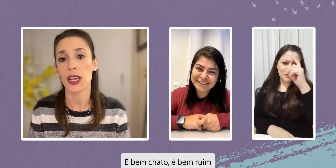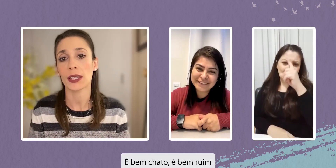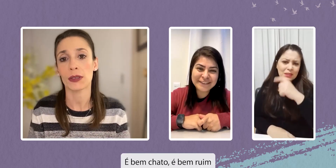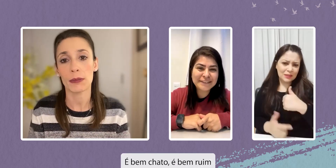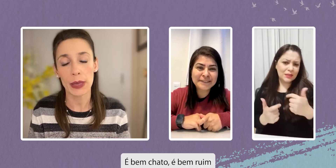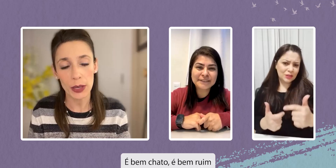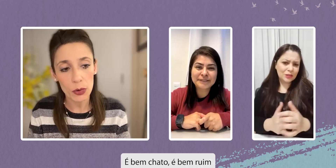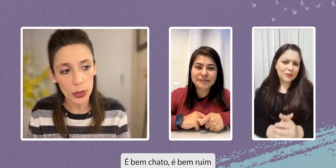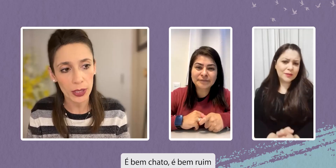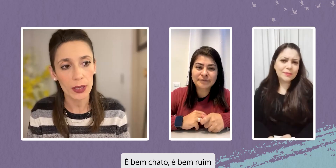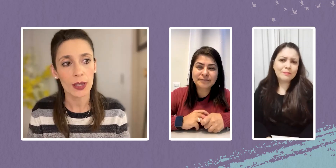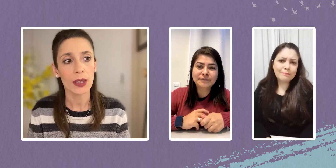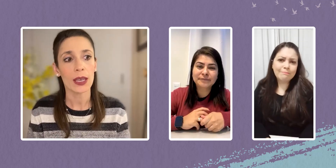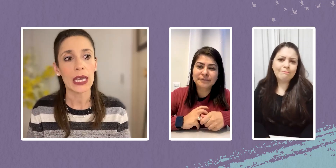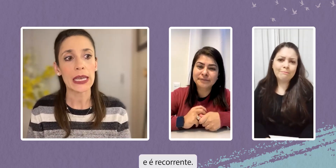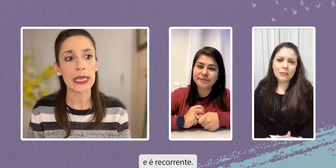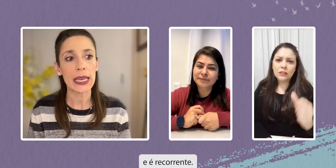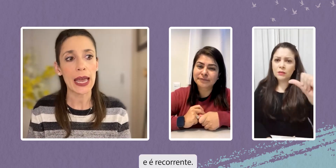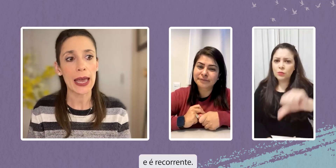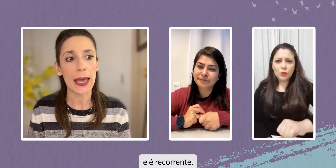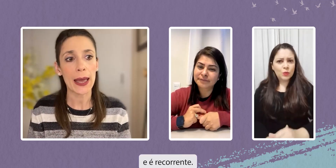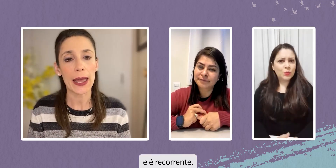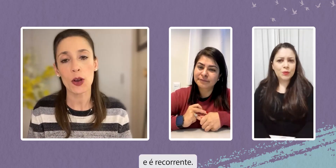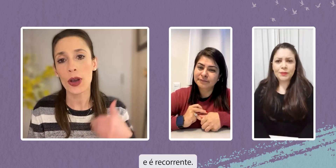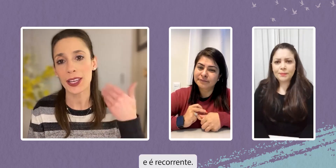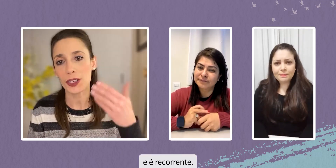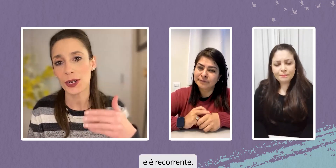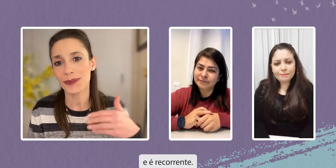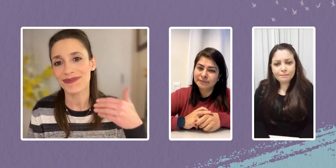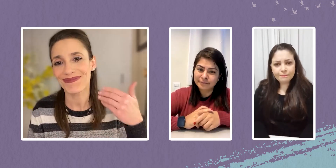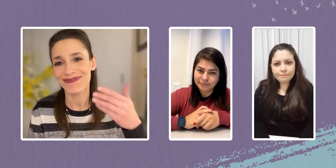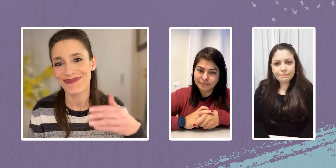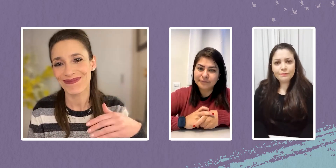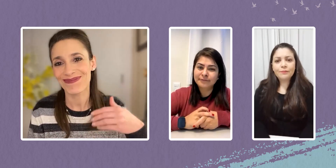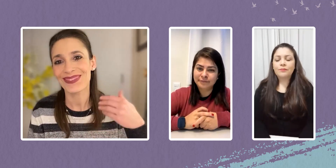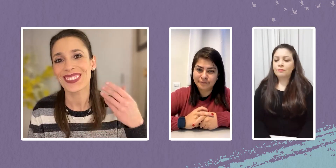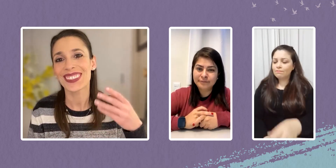bem chato, é bem ruim e é recorrente.